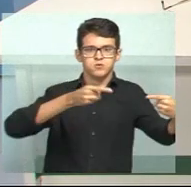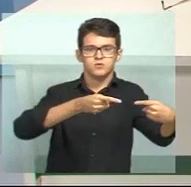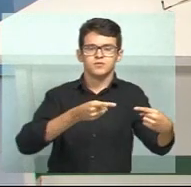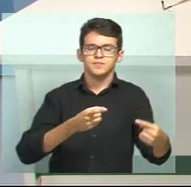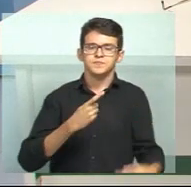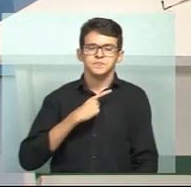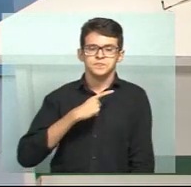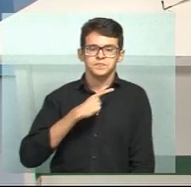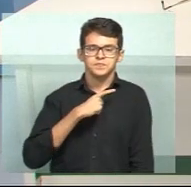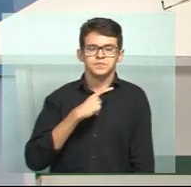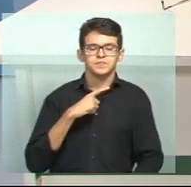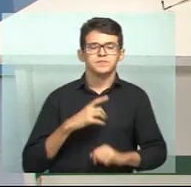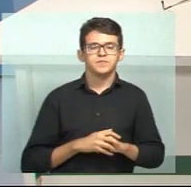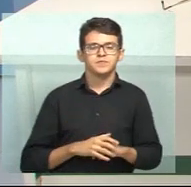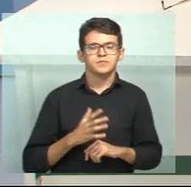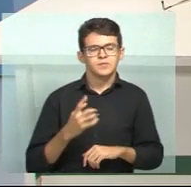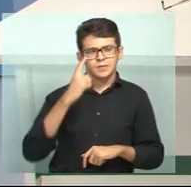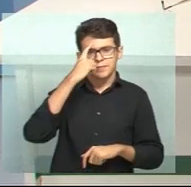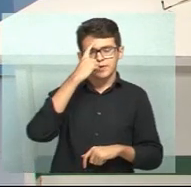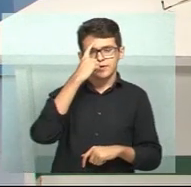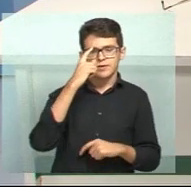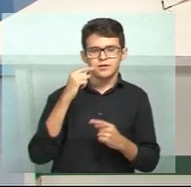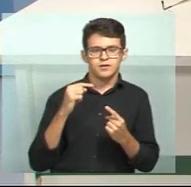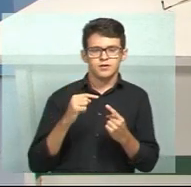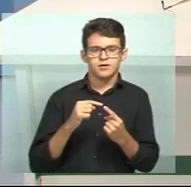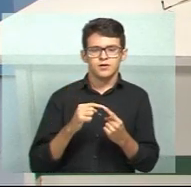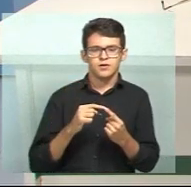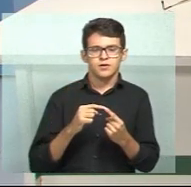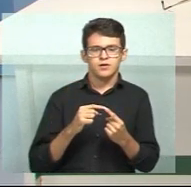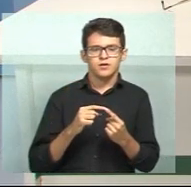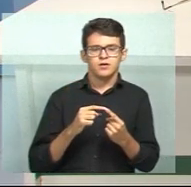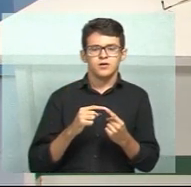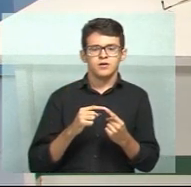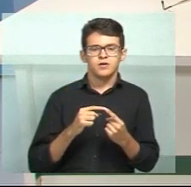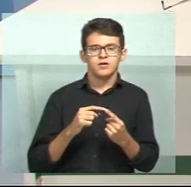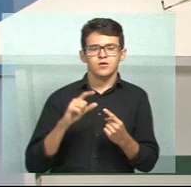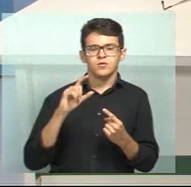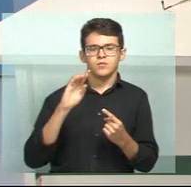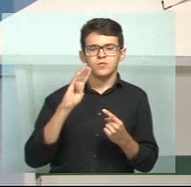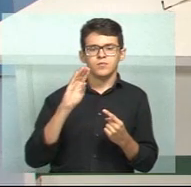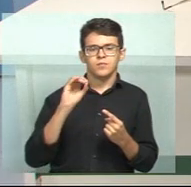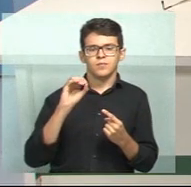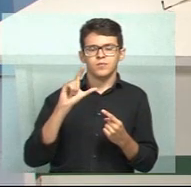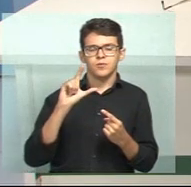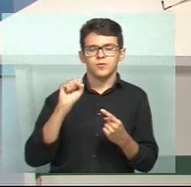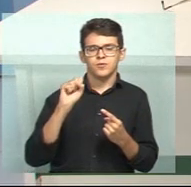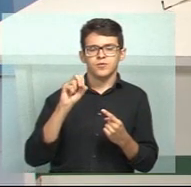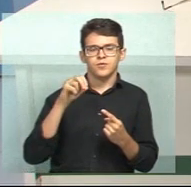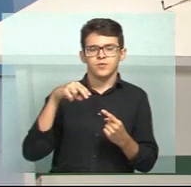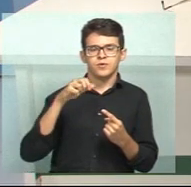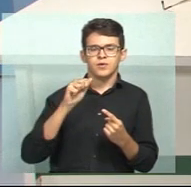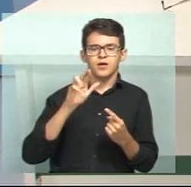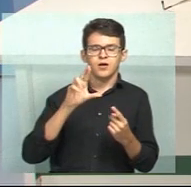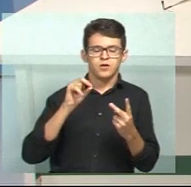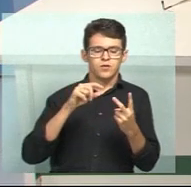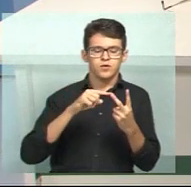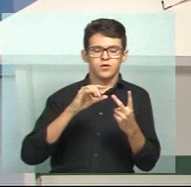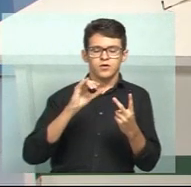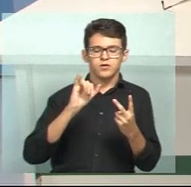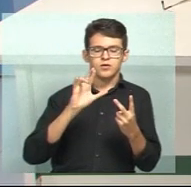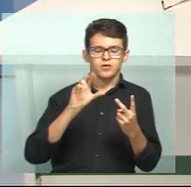Saindo Bolsonaro... Ou saindo Lula. Já foi Bolsonaro, já foi Ciro, já foi